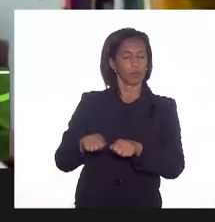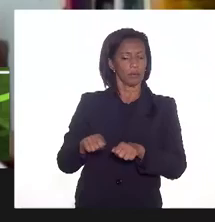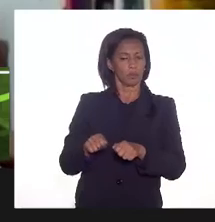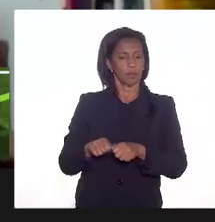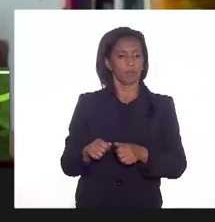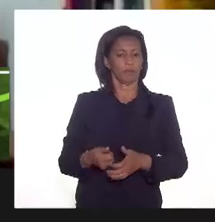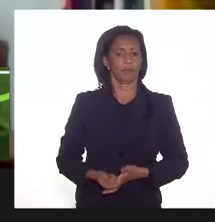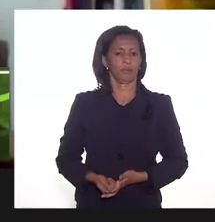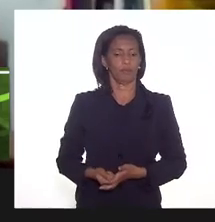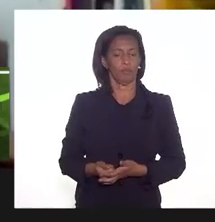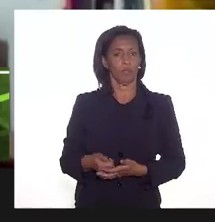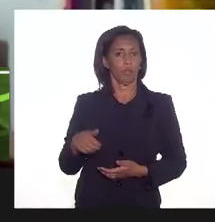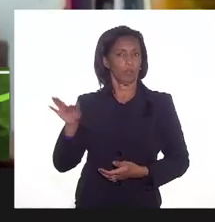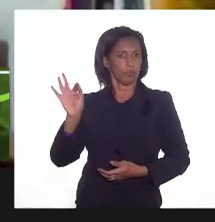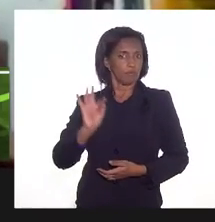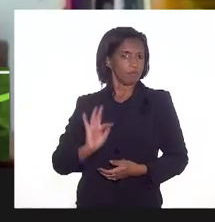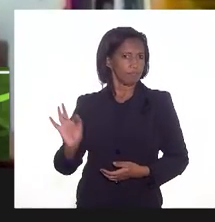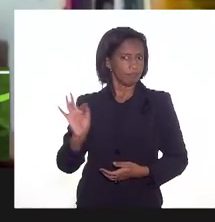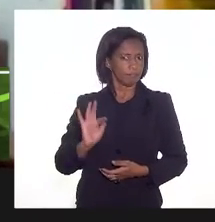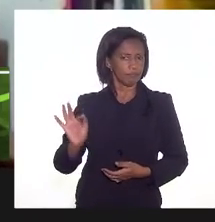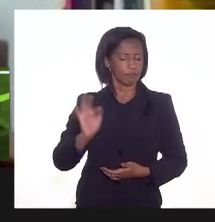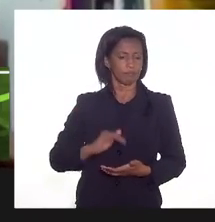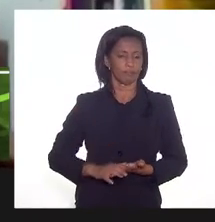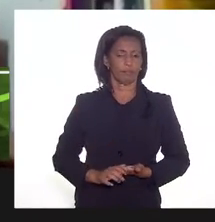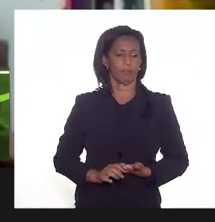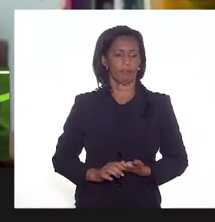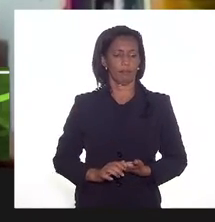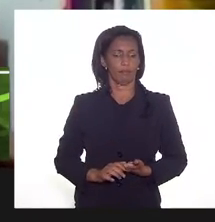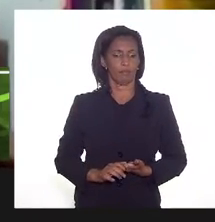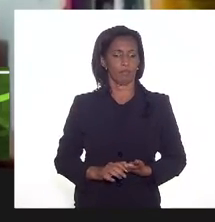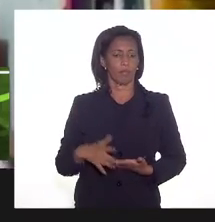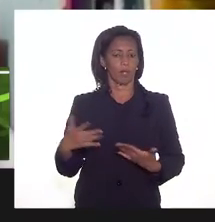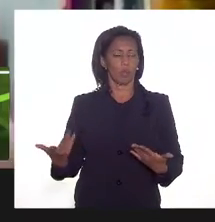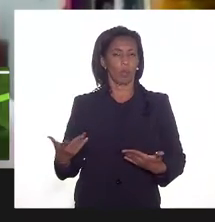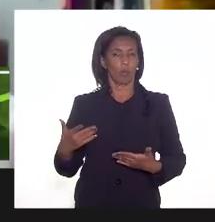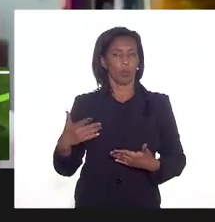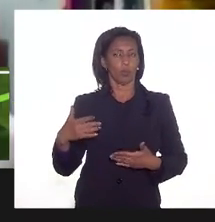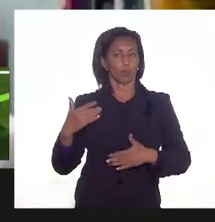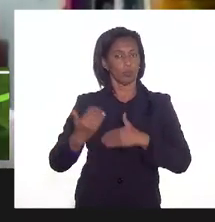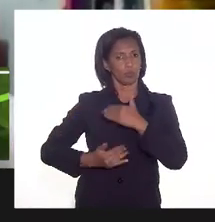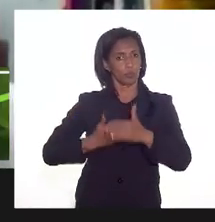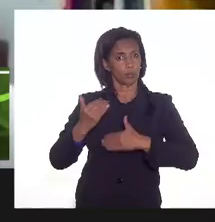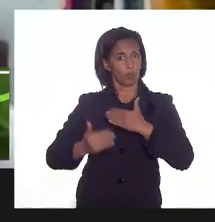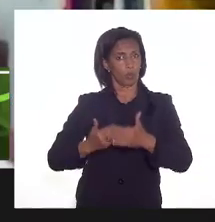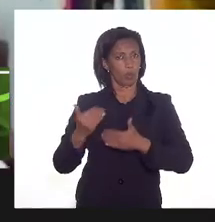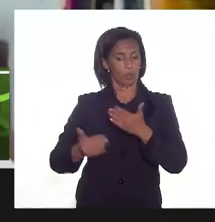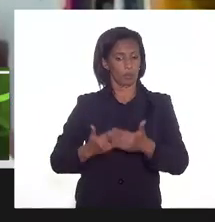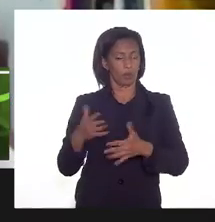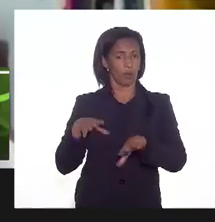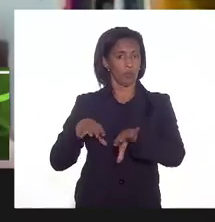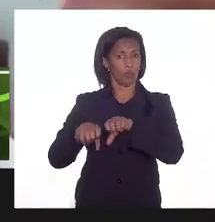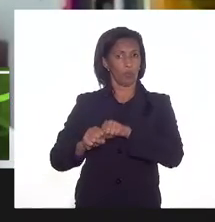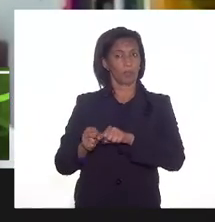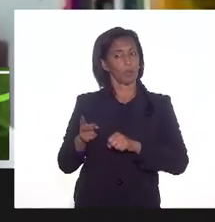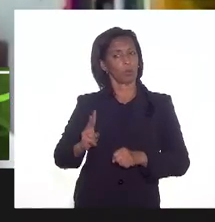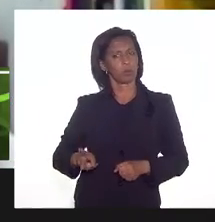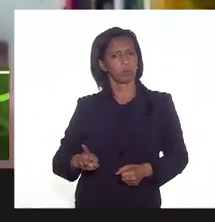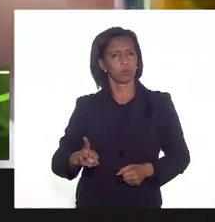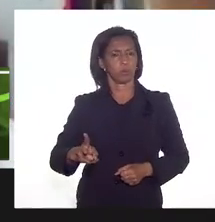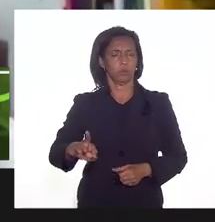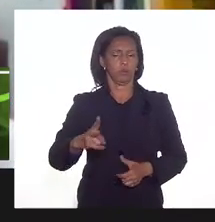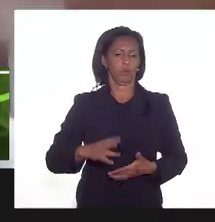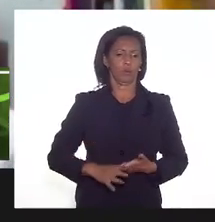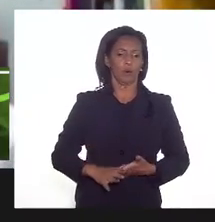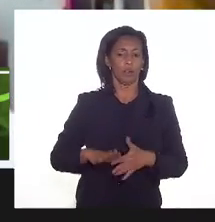as universidades e os processos para um processo de formação continuado modular